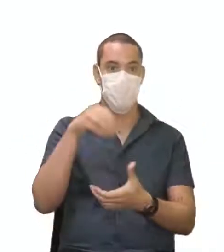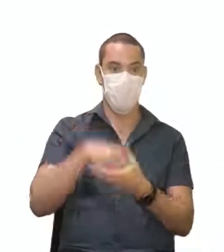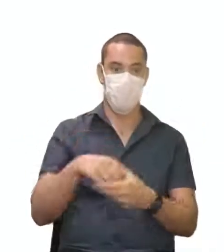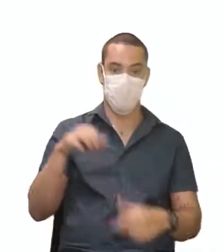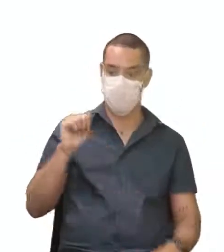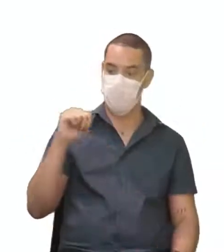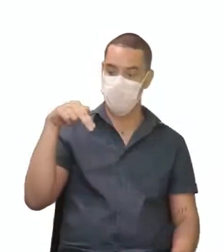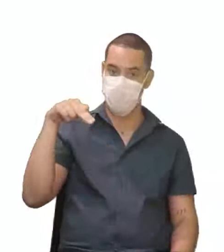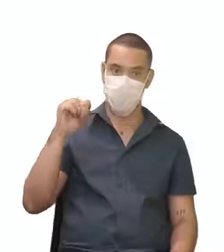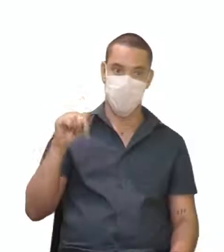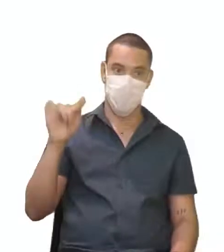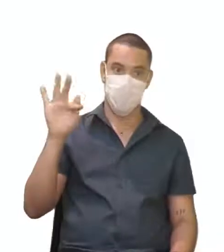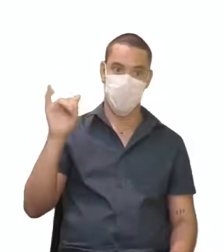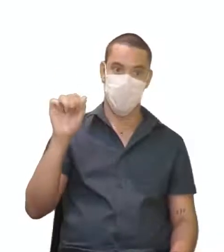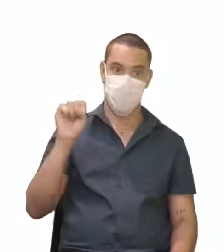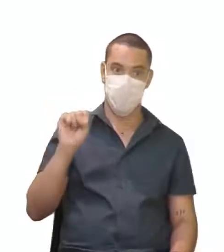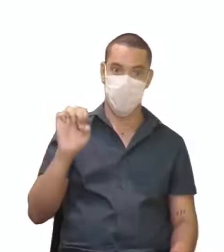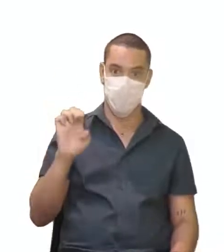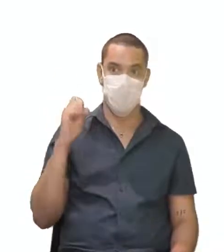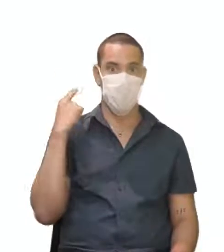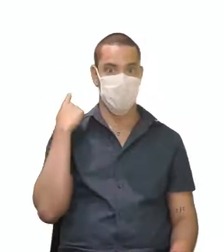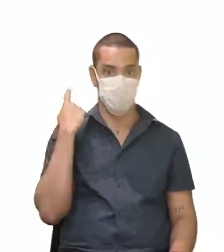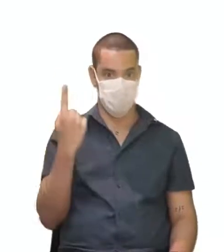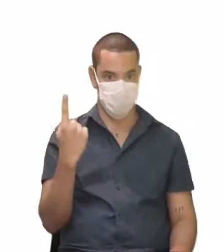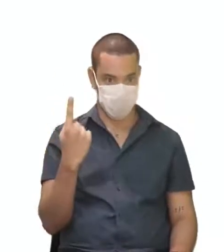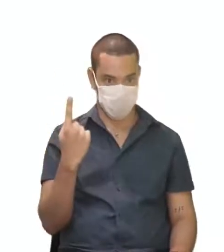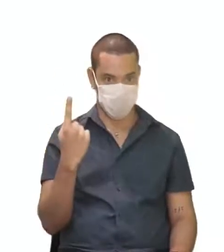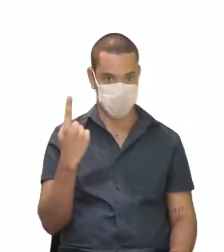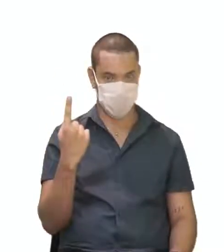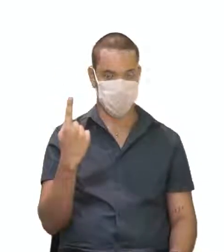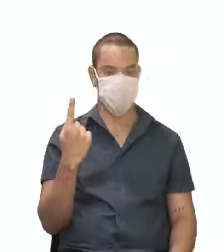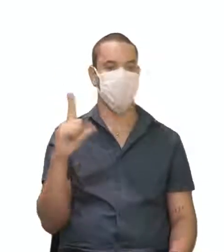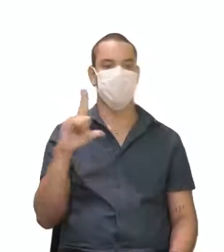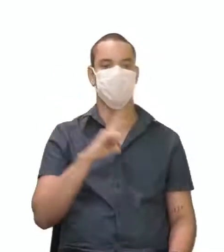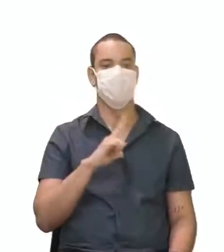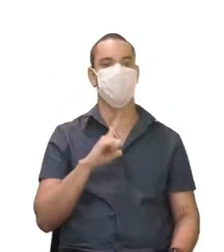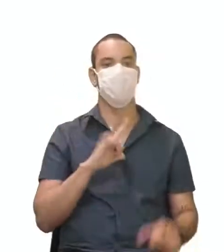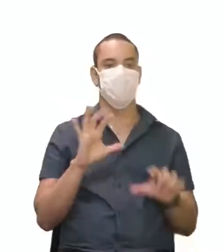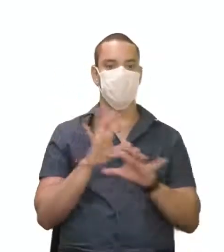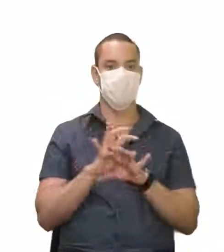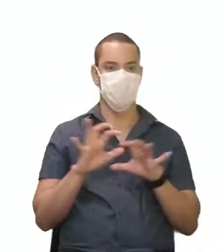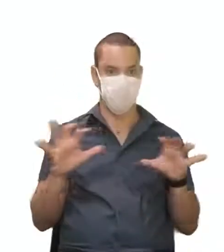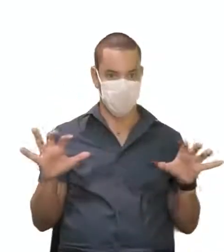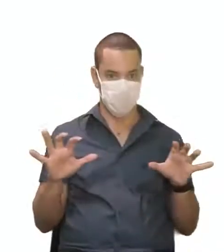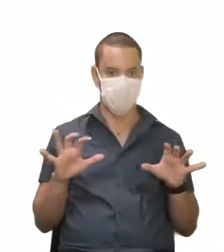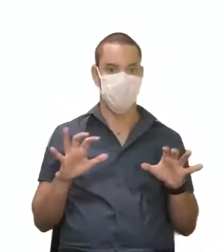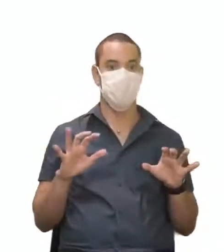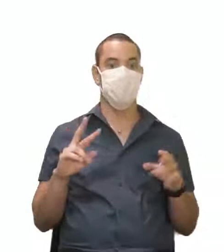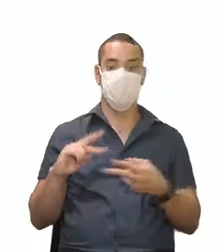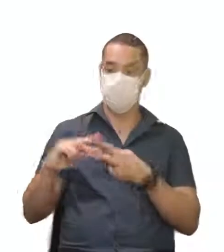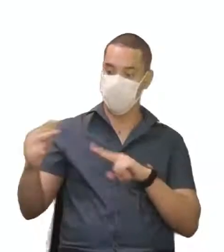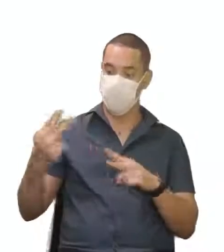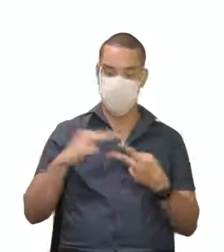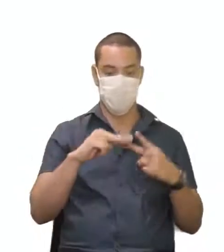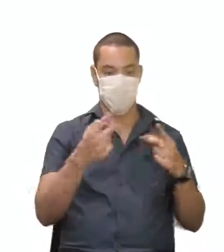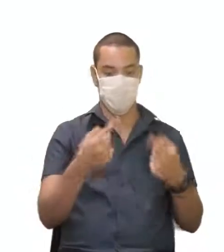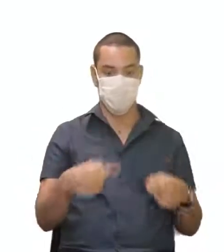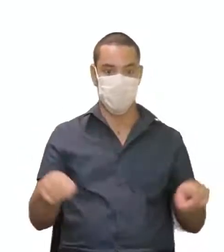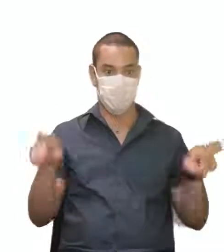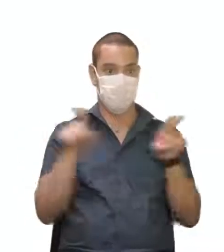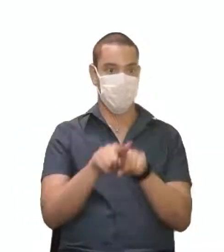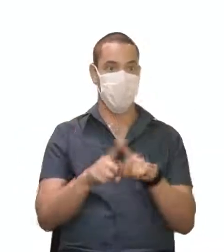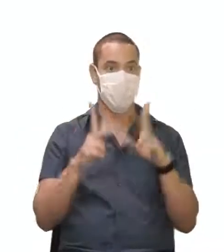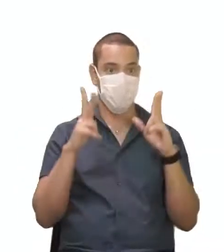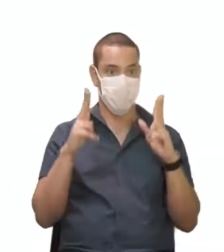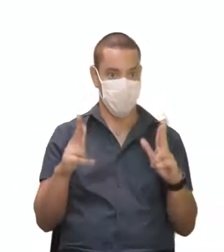anáfase 1, perfeito? Na anáfase 1 eu tenho a separação dos cromossomos homólogos. Lá na